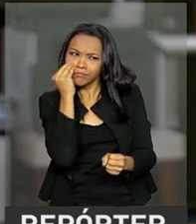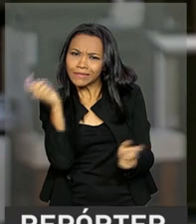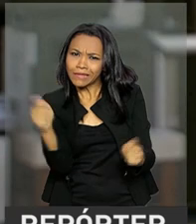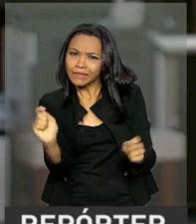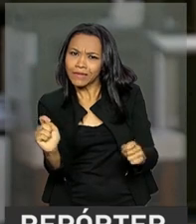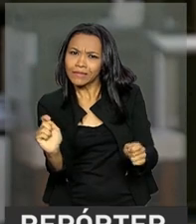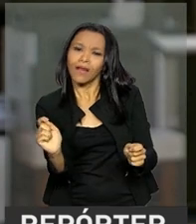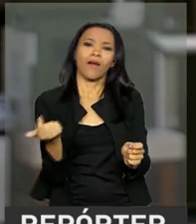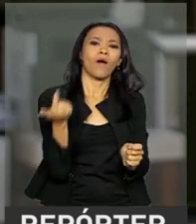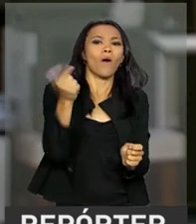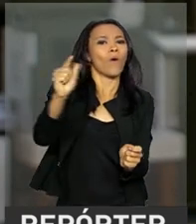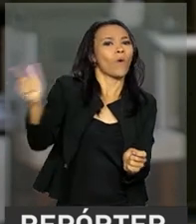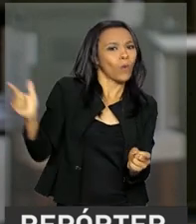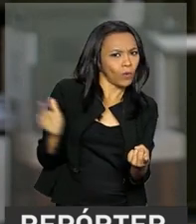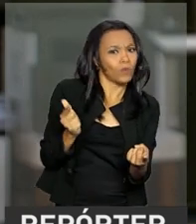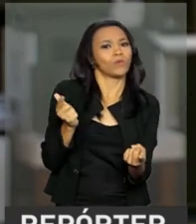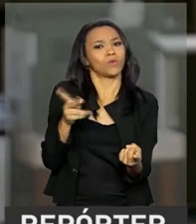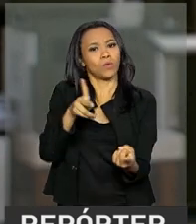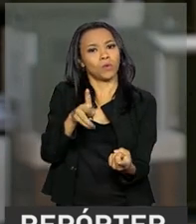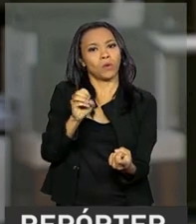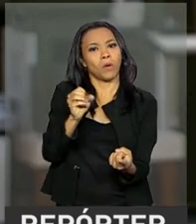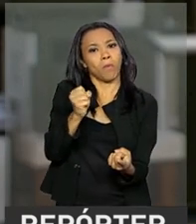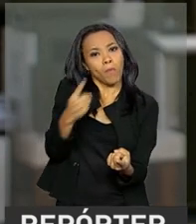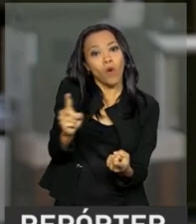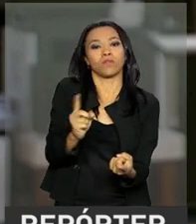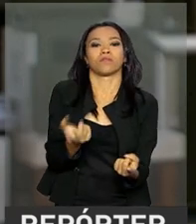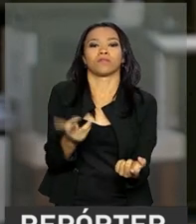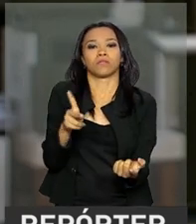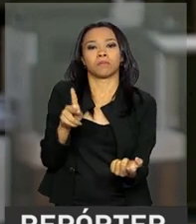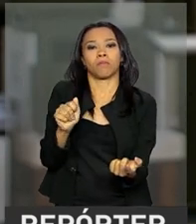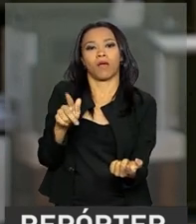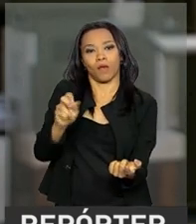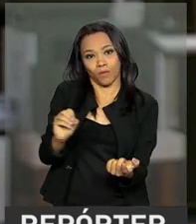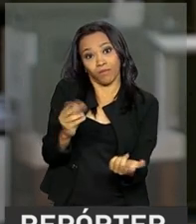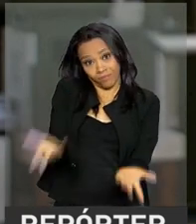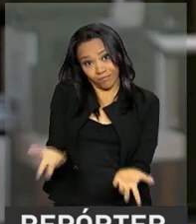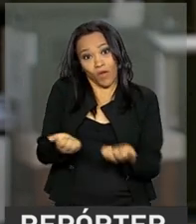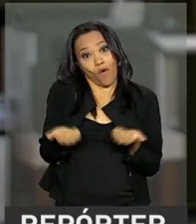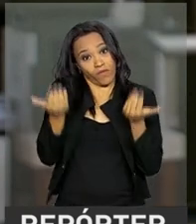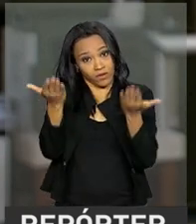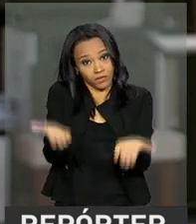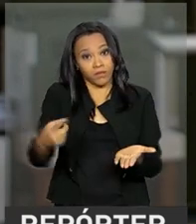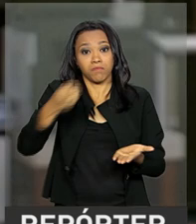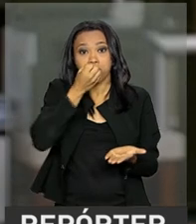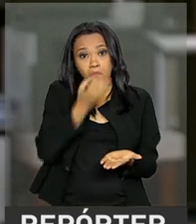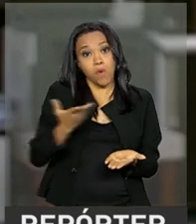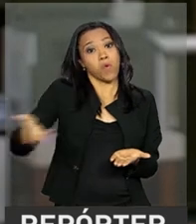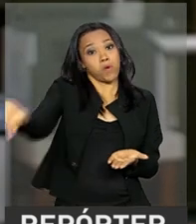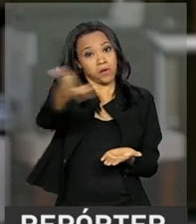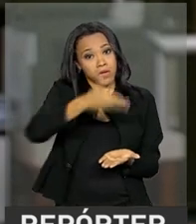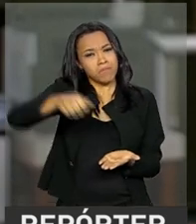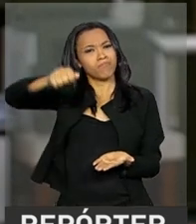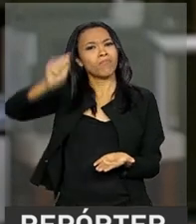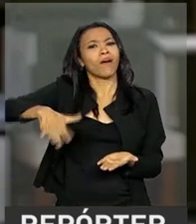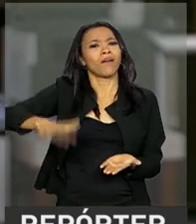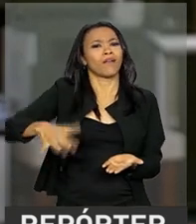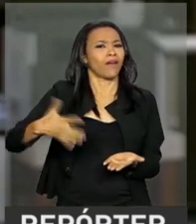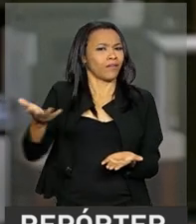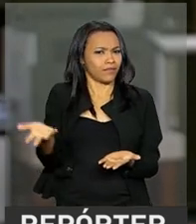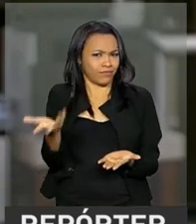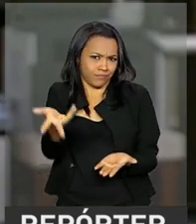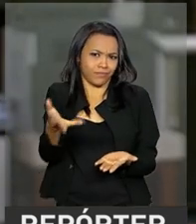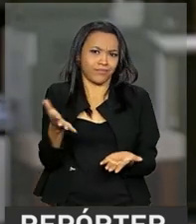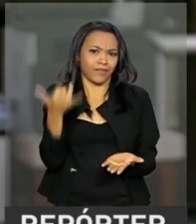viabilidade da oferta de planos pós-pagos Tá aí uma iniciativa para oferecer uma boa opção e uma opção mais barata de telefonia